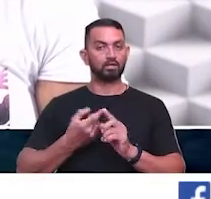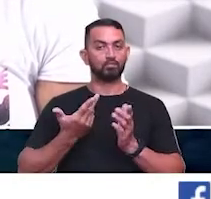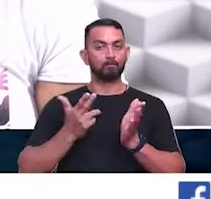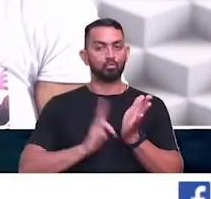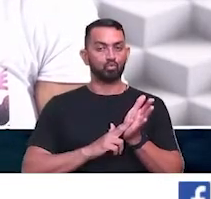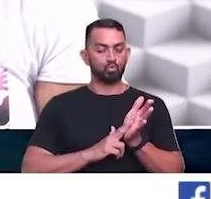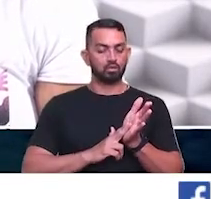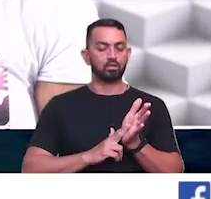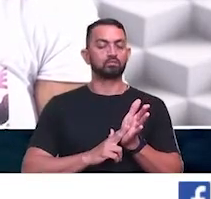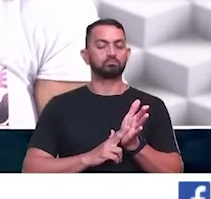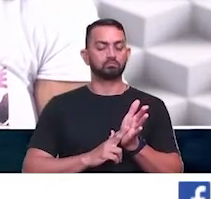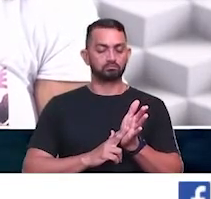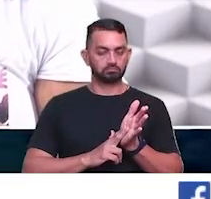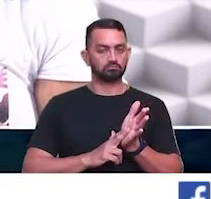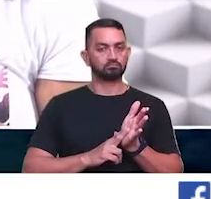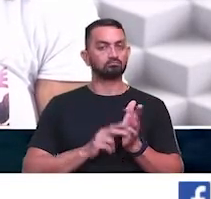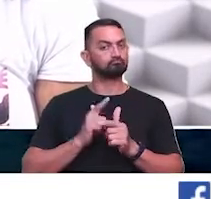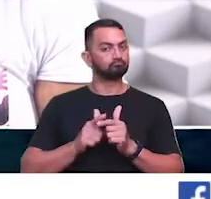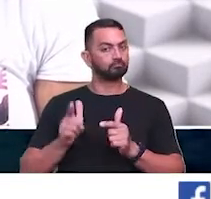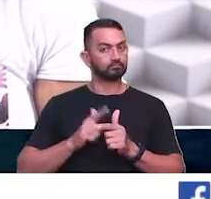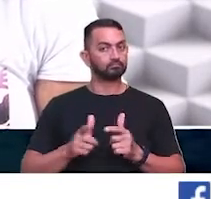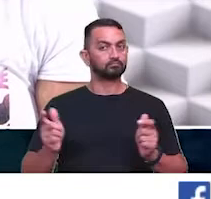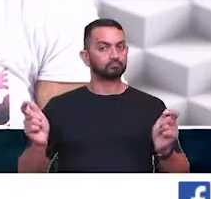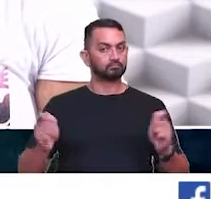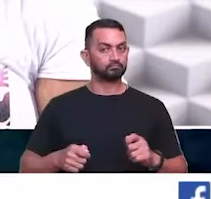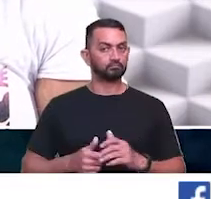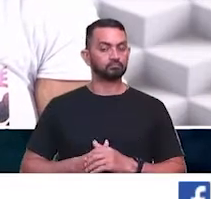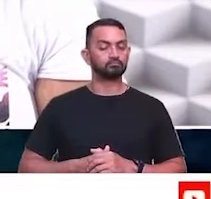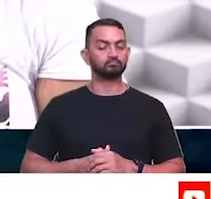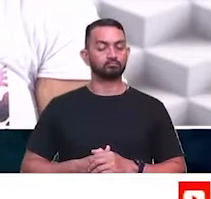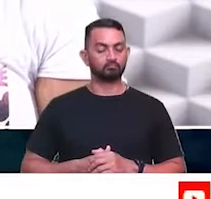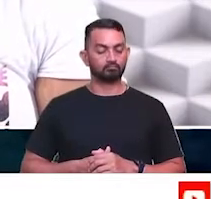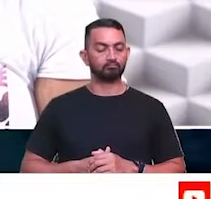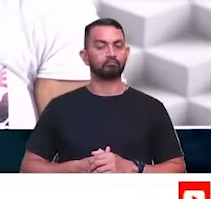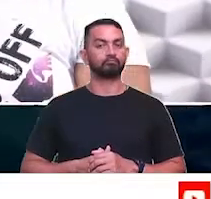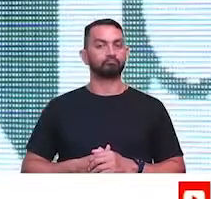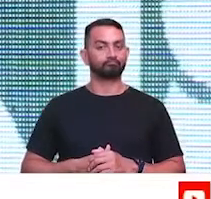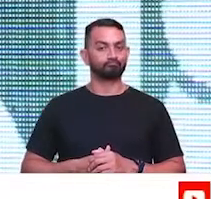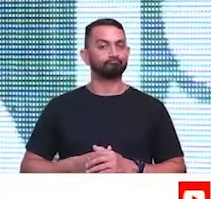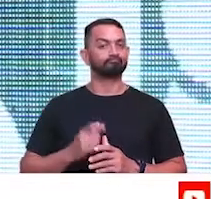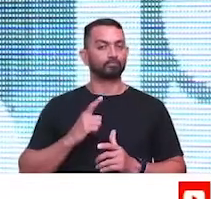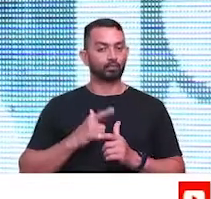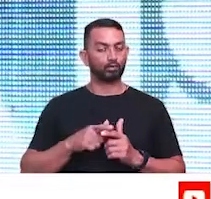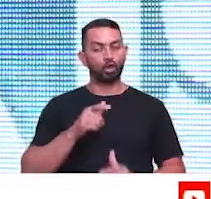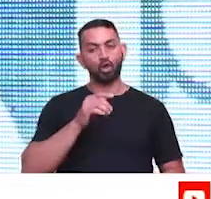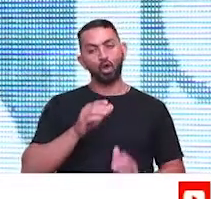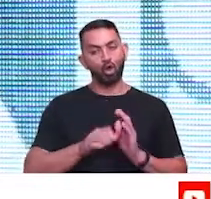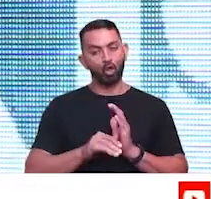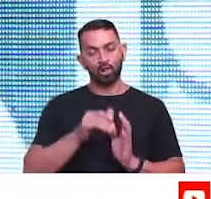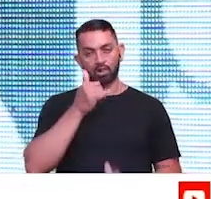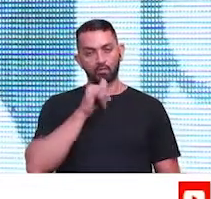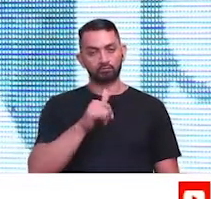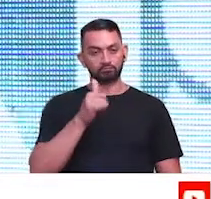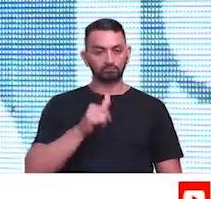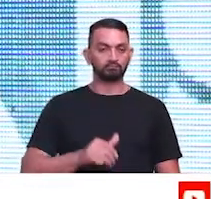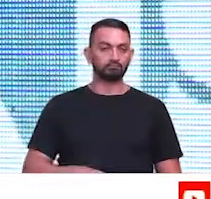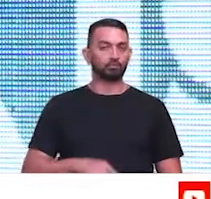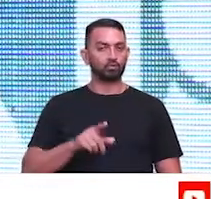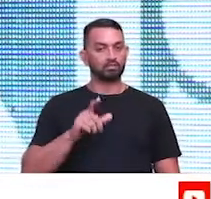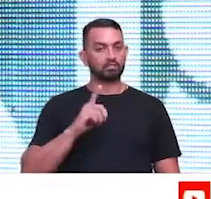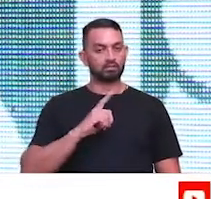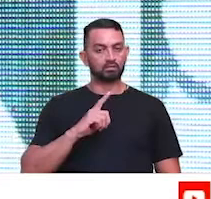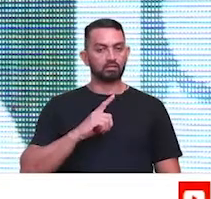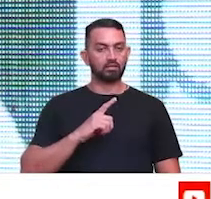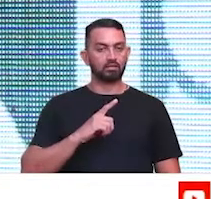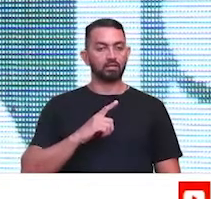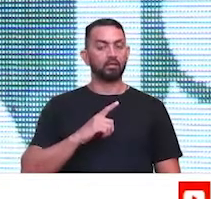mais multa pode gerar aí problema para você né como desassociar o famoso Gato Aí não vale a pena não viu